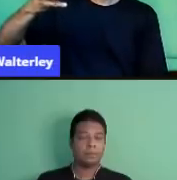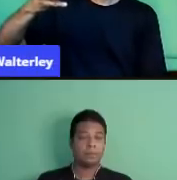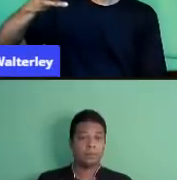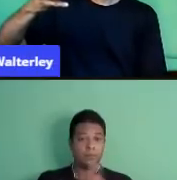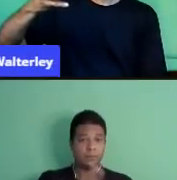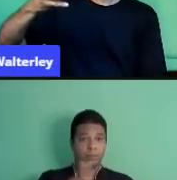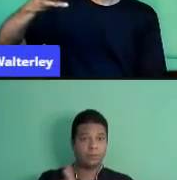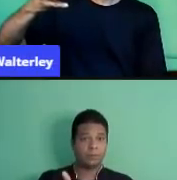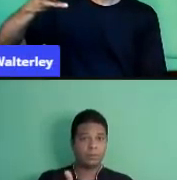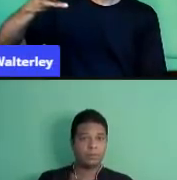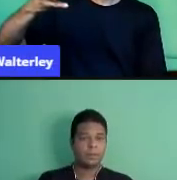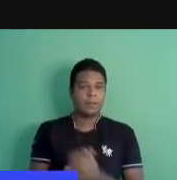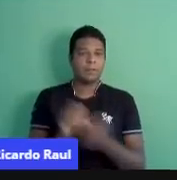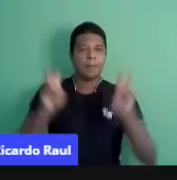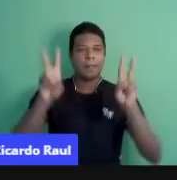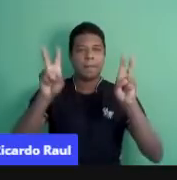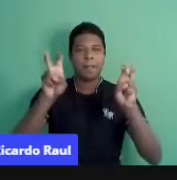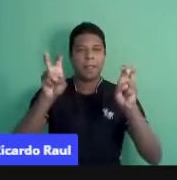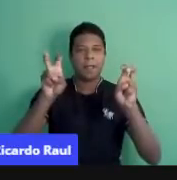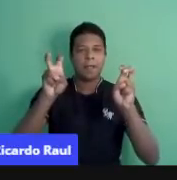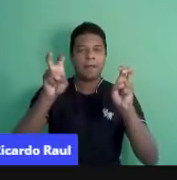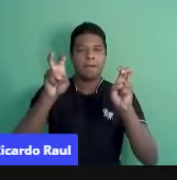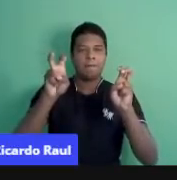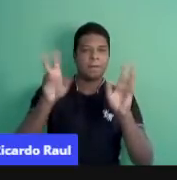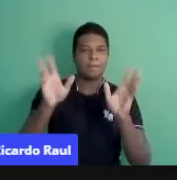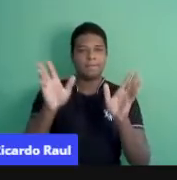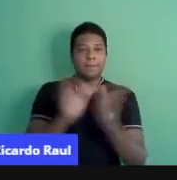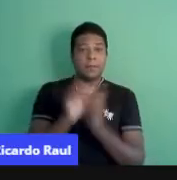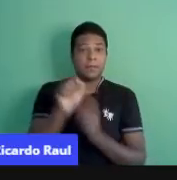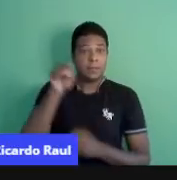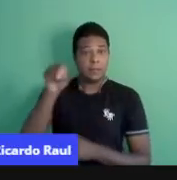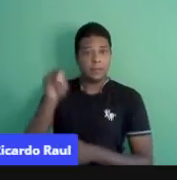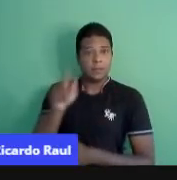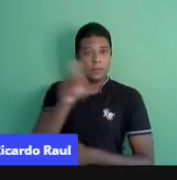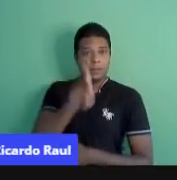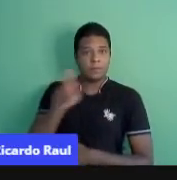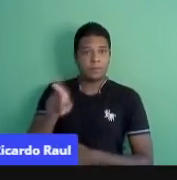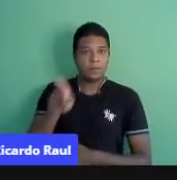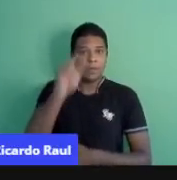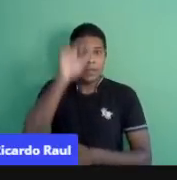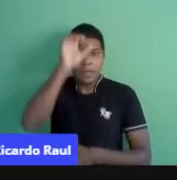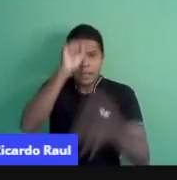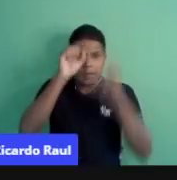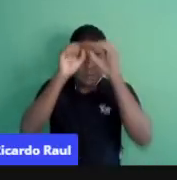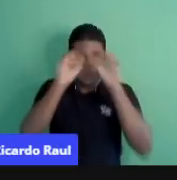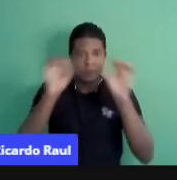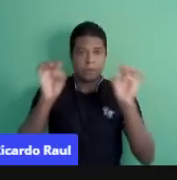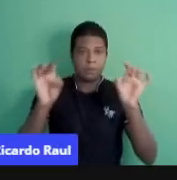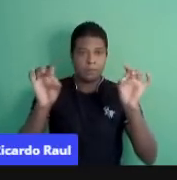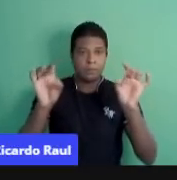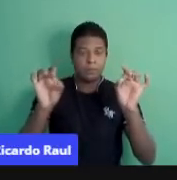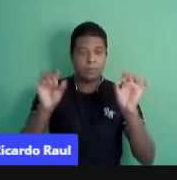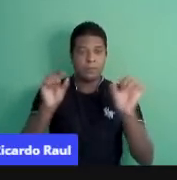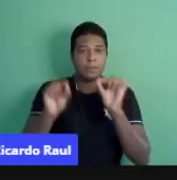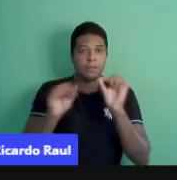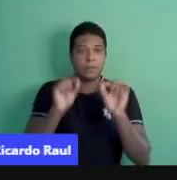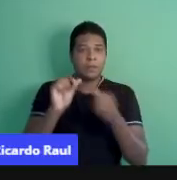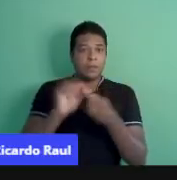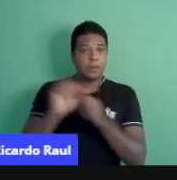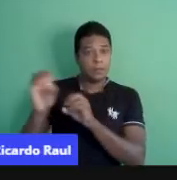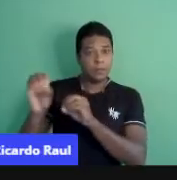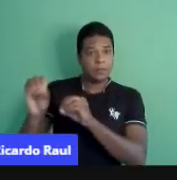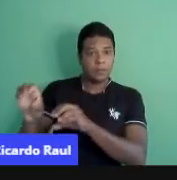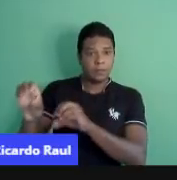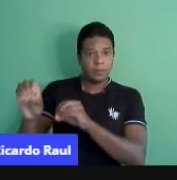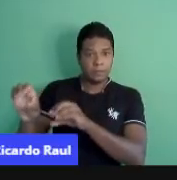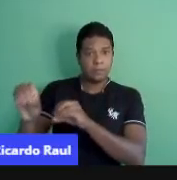procurar um termo aqui, que esse professor aprendesse especificamente o que ele deveria ensinar dentro de